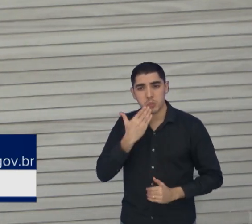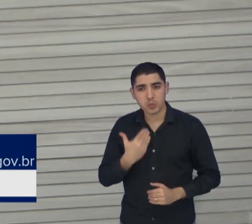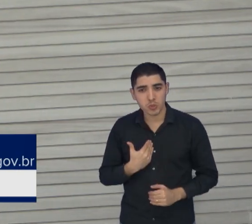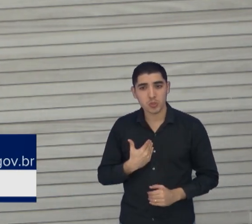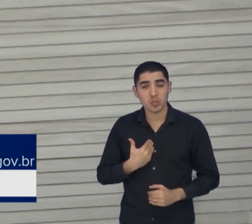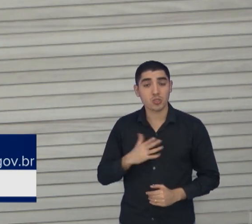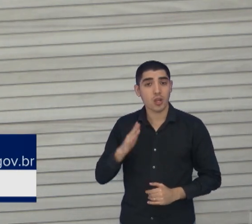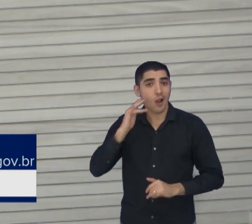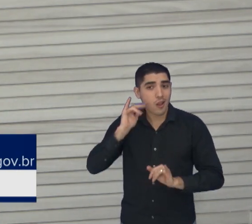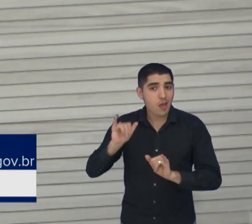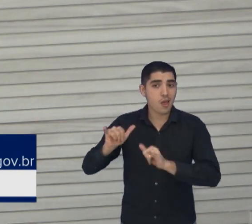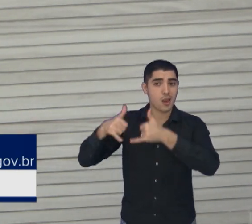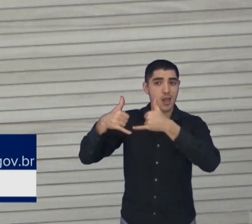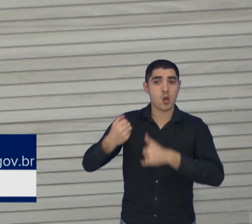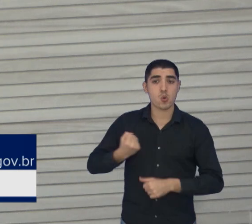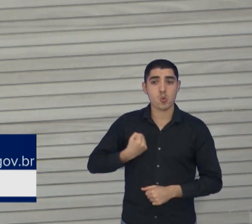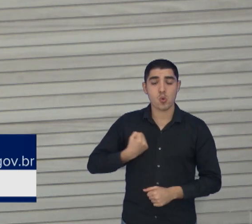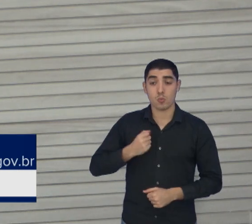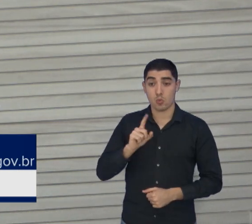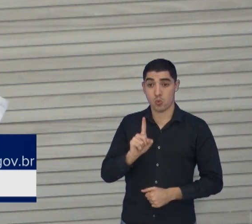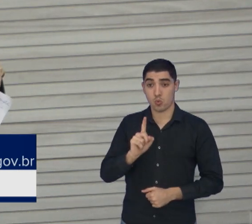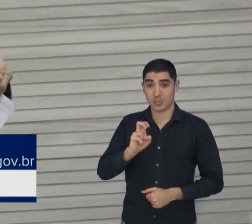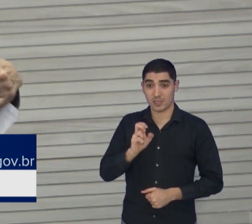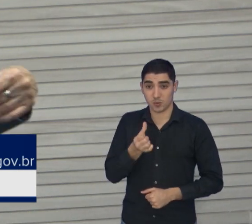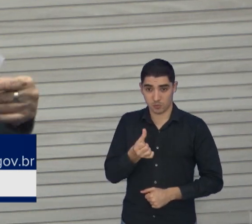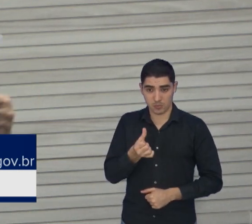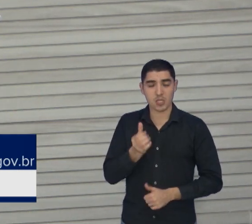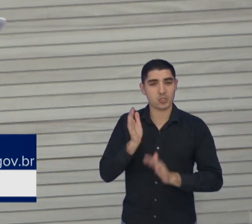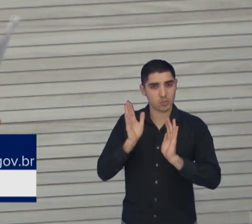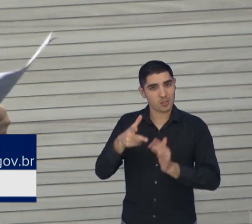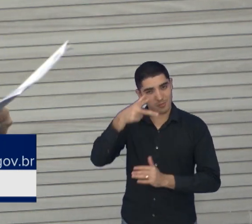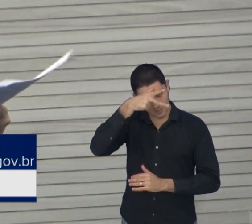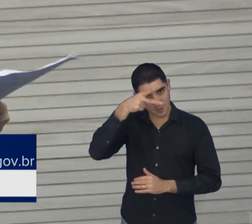do I56, pedindo a